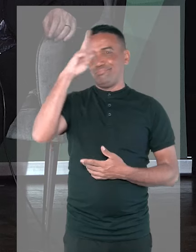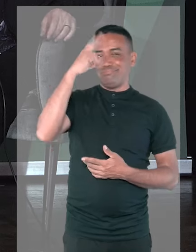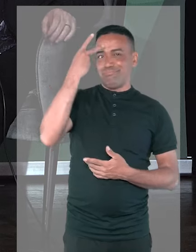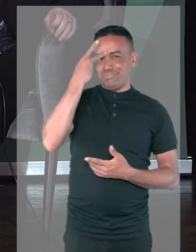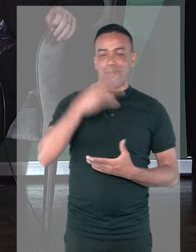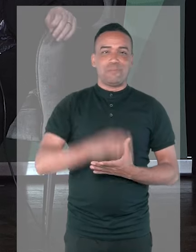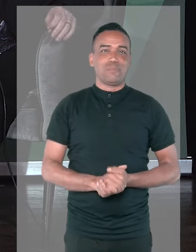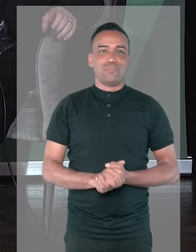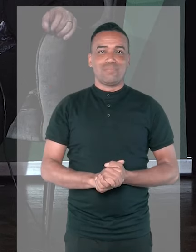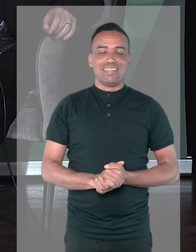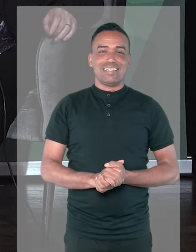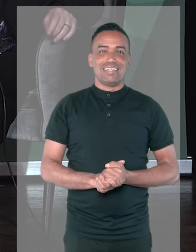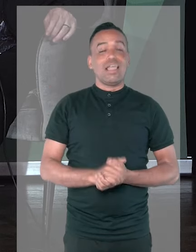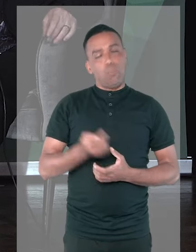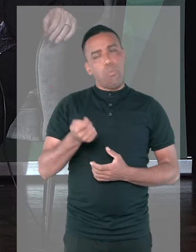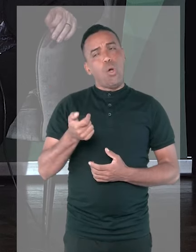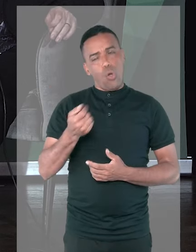Que é um pouco assim, né?